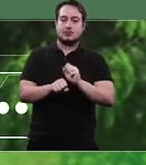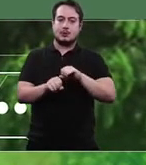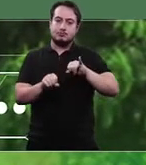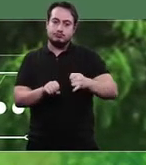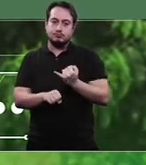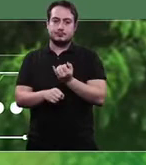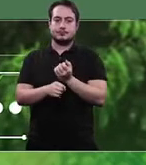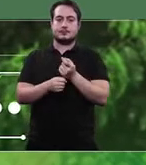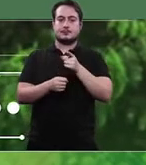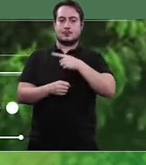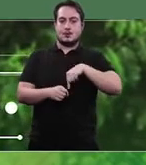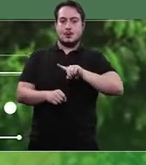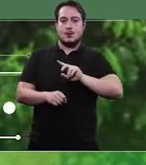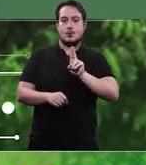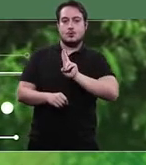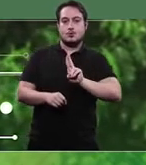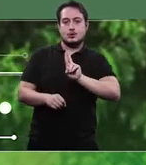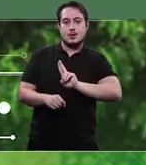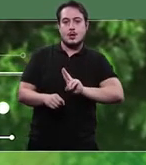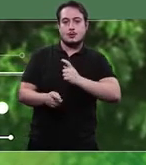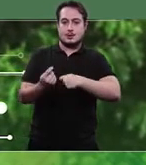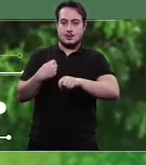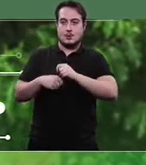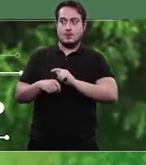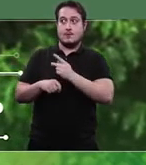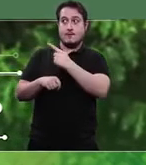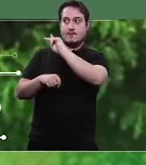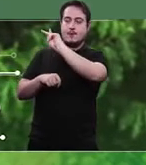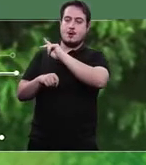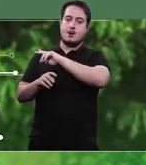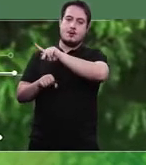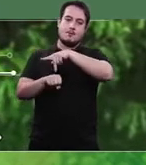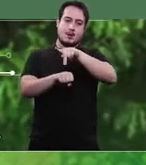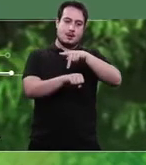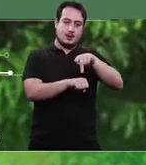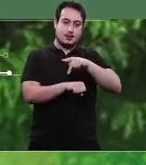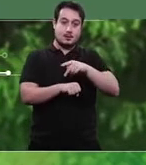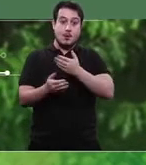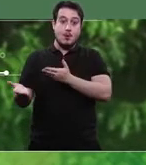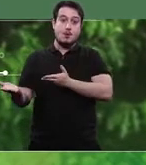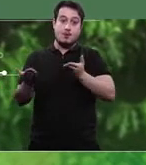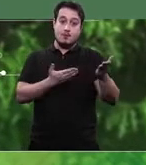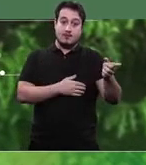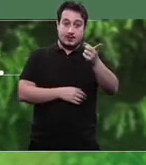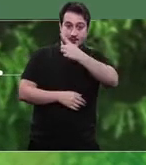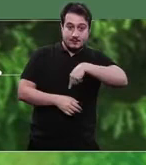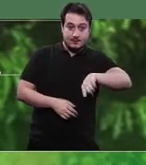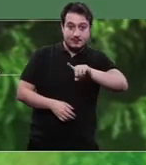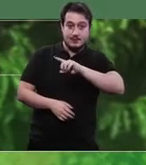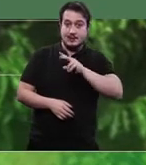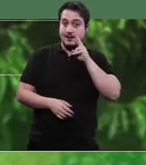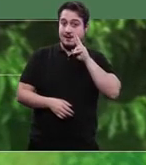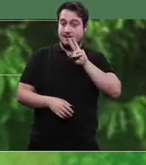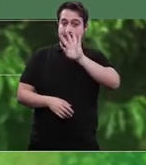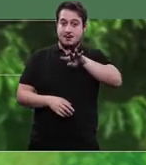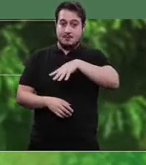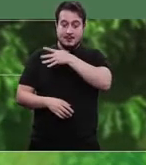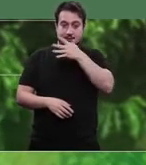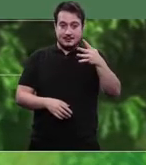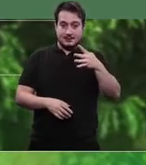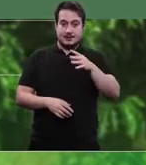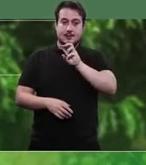explorando negócios no exterior. Então, convido todos vocês a conhecer o painéis de inteligência